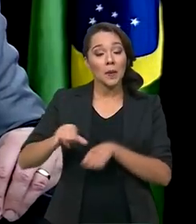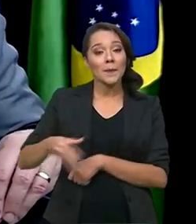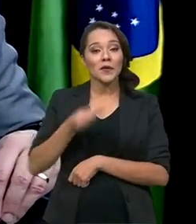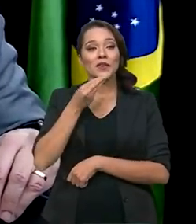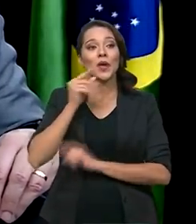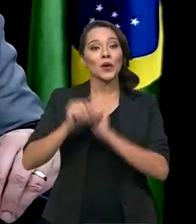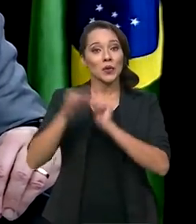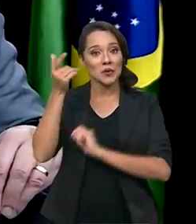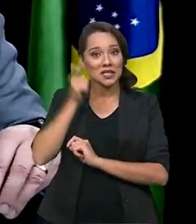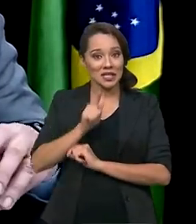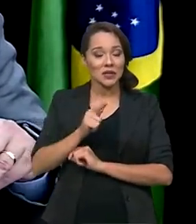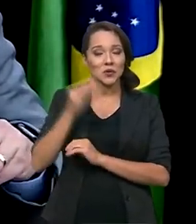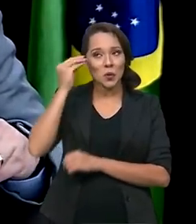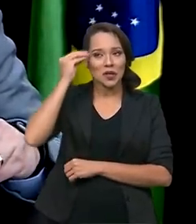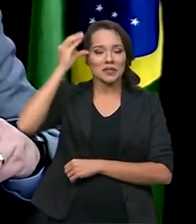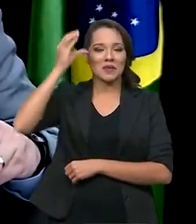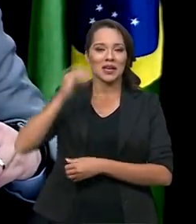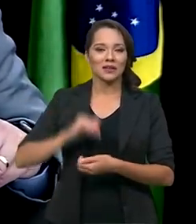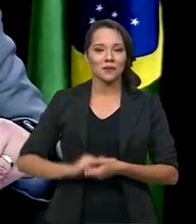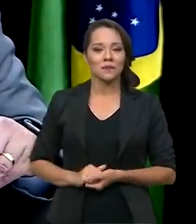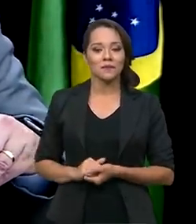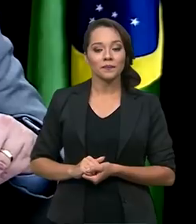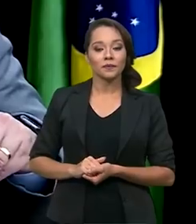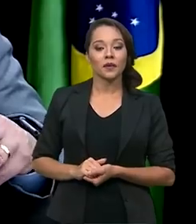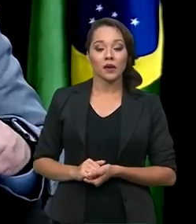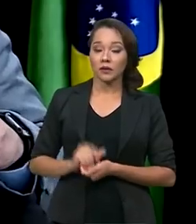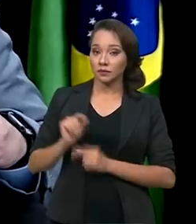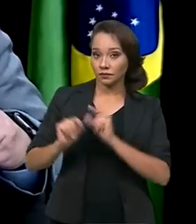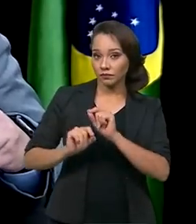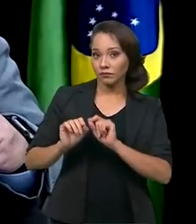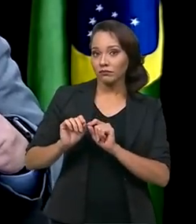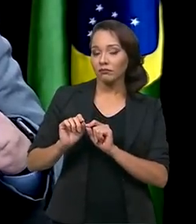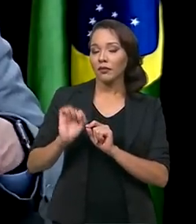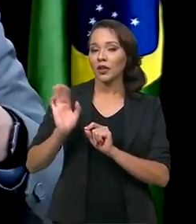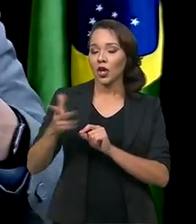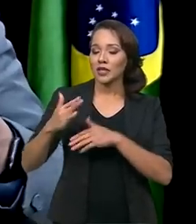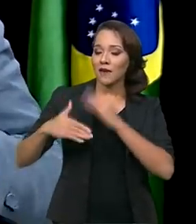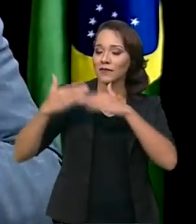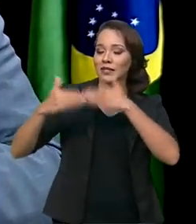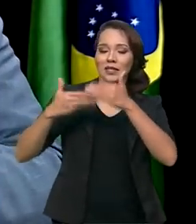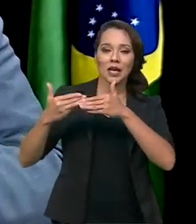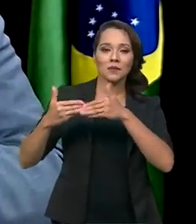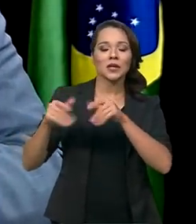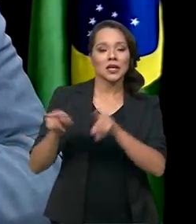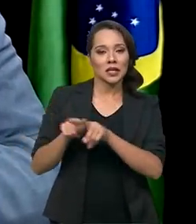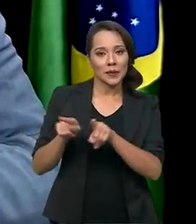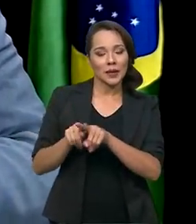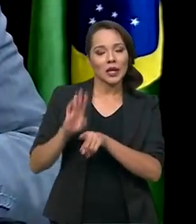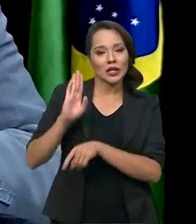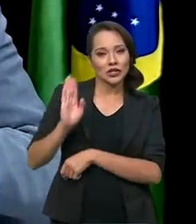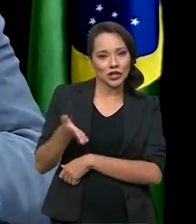nós ganhamos em termos de conhecimento, com o que nós avançamos em termos de